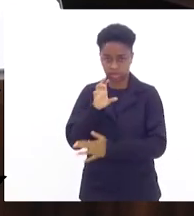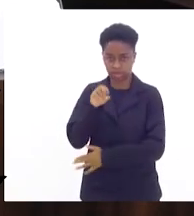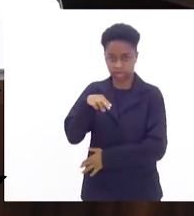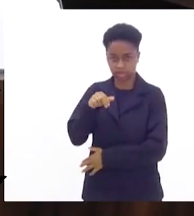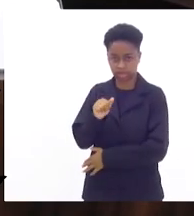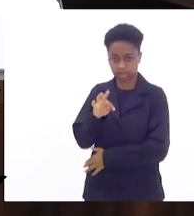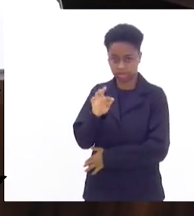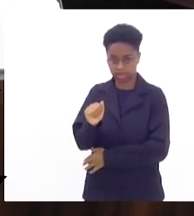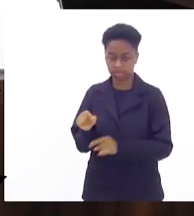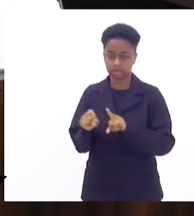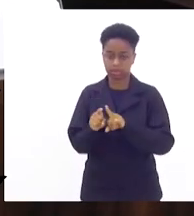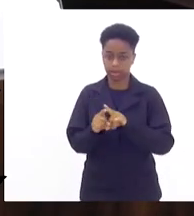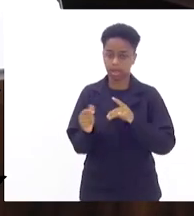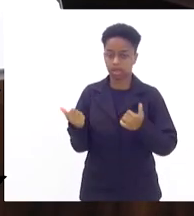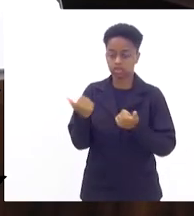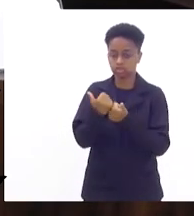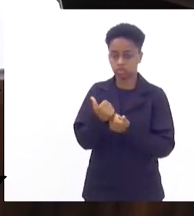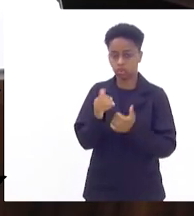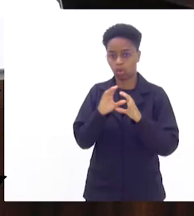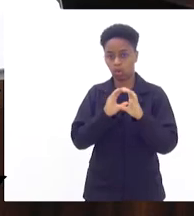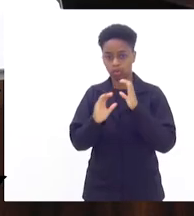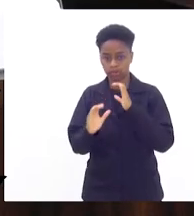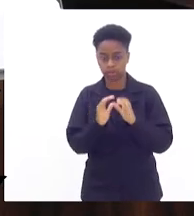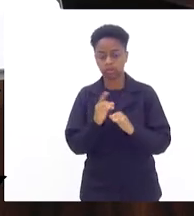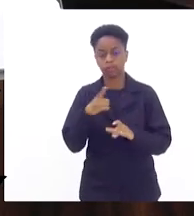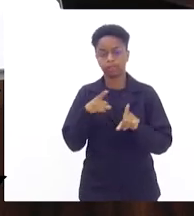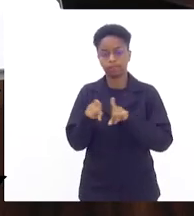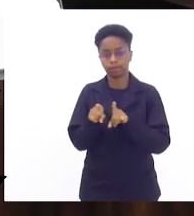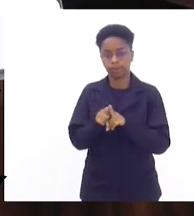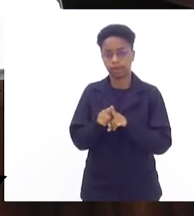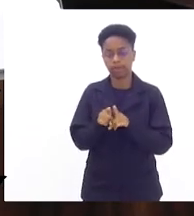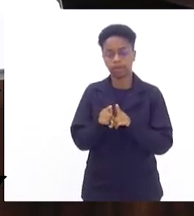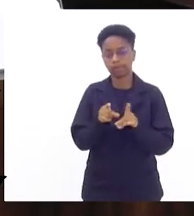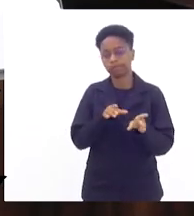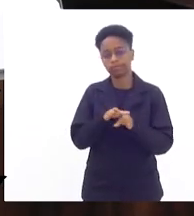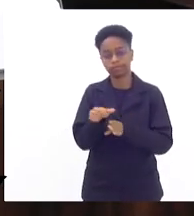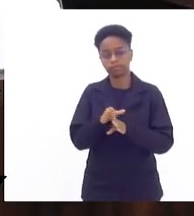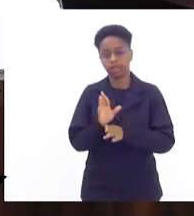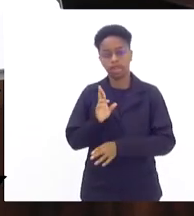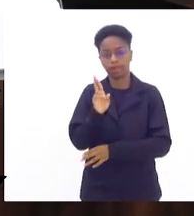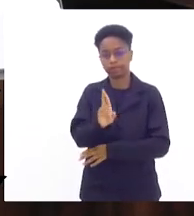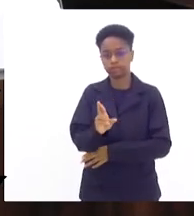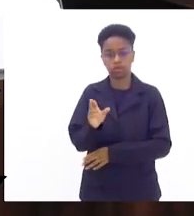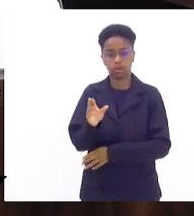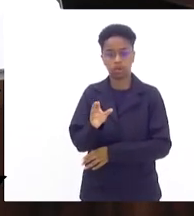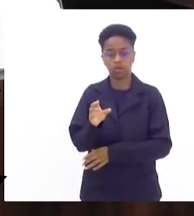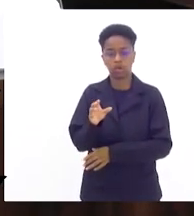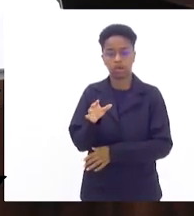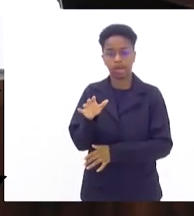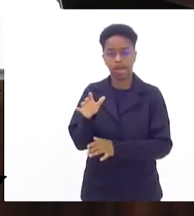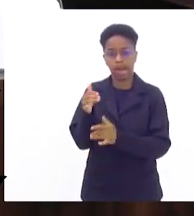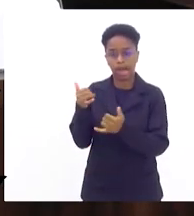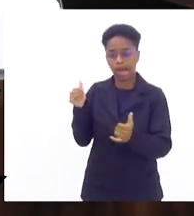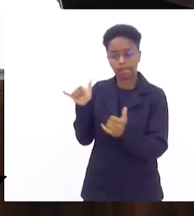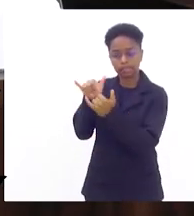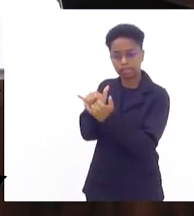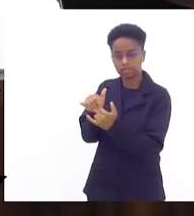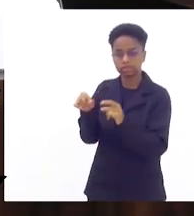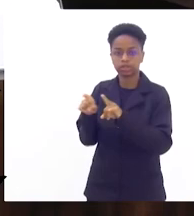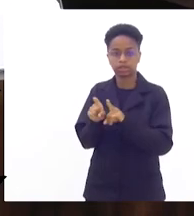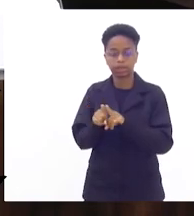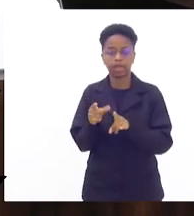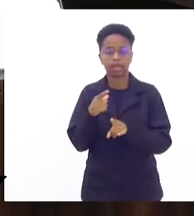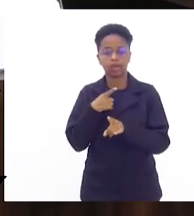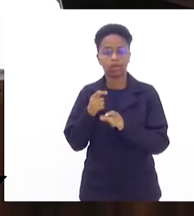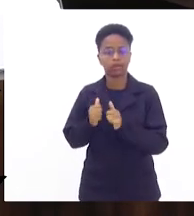Pompas, está aqui o nosso assessor de comunicação, está aqui a representante da ouvidoria da agência também. Eu estou aqui acompanhado